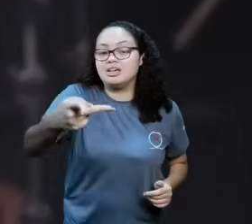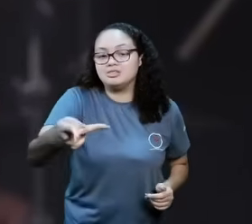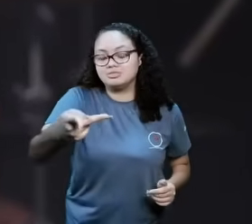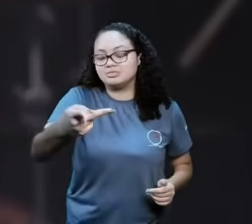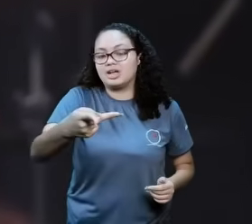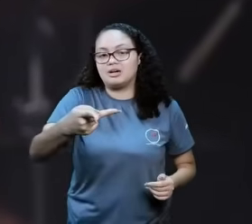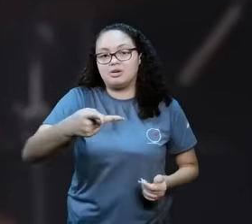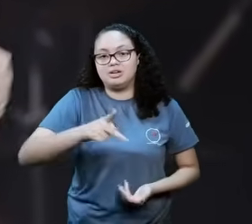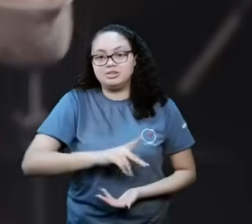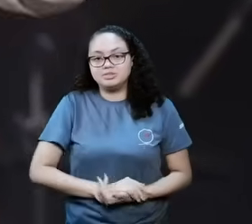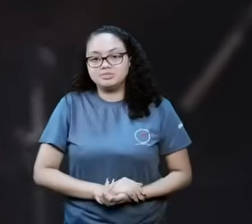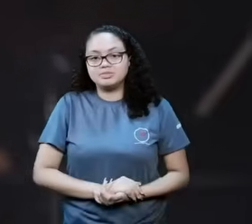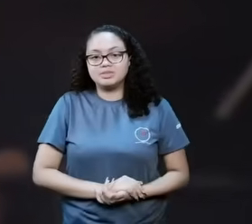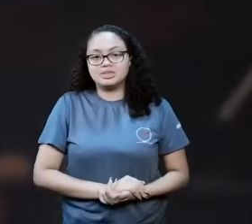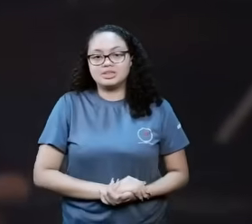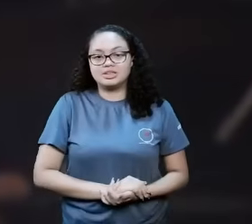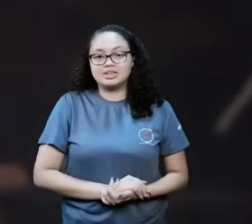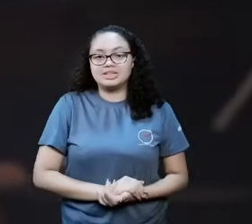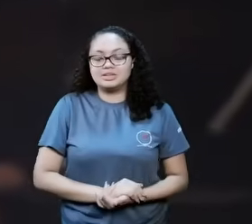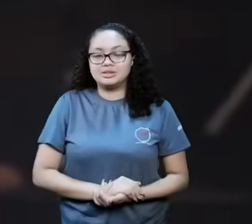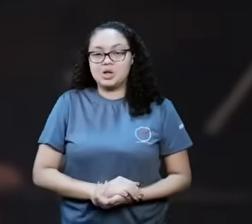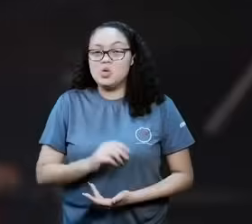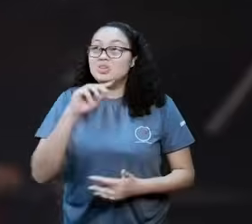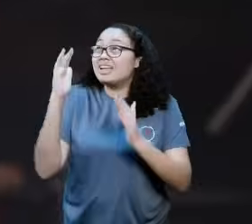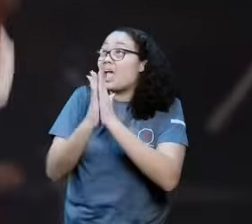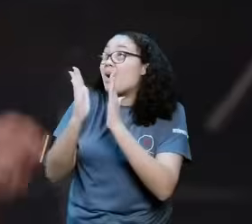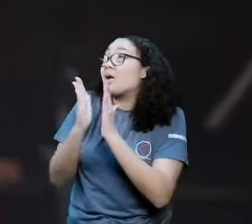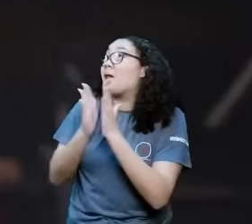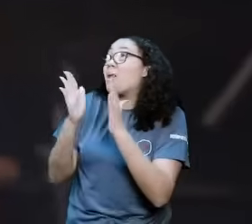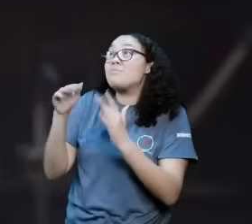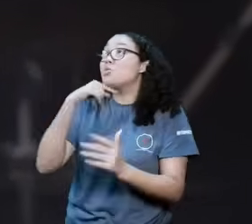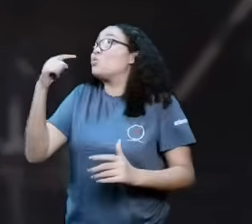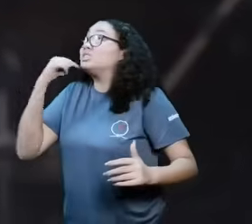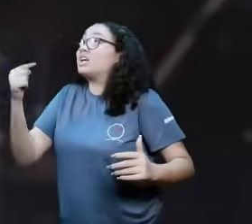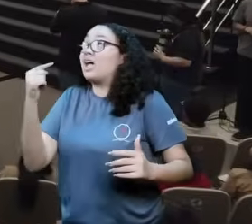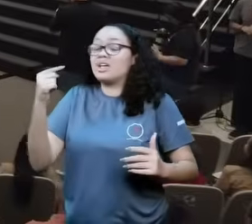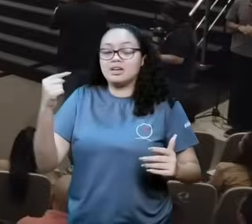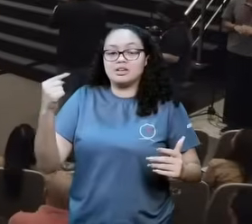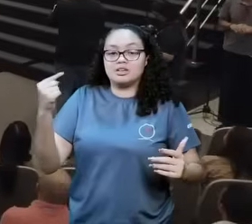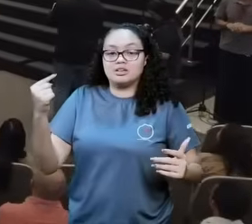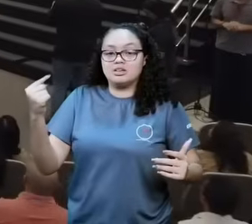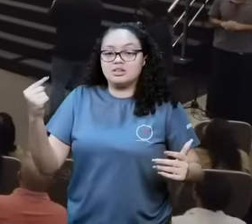Você quer chamar Jesus e não consegue? Estou mentindo ou estou falando a verdade, gente?